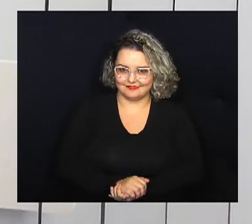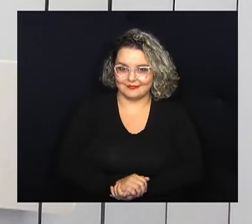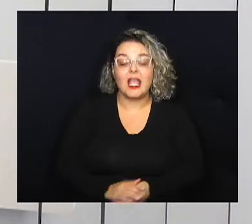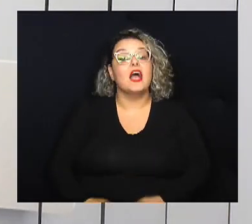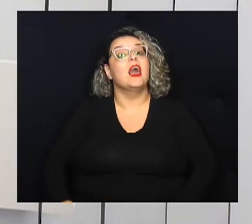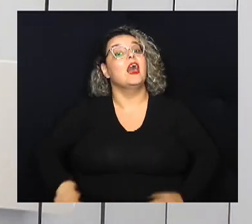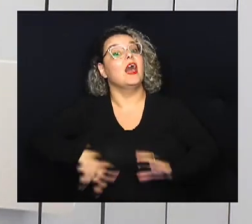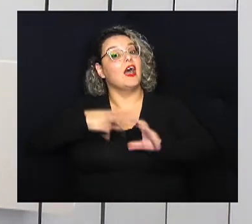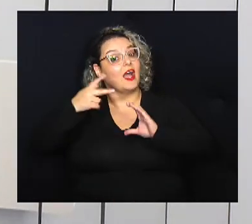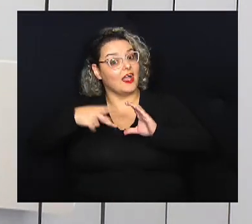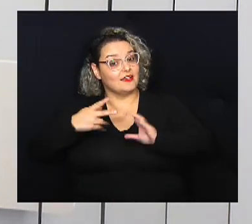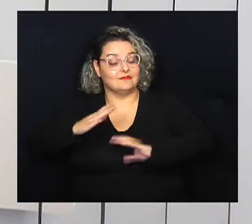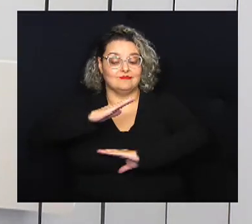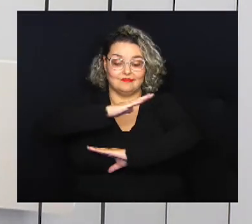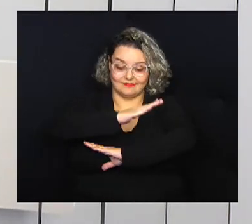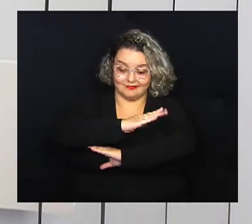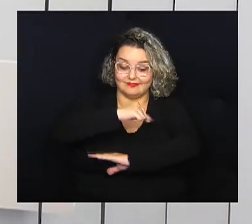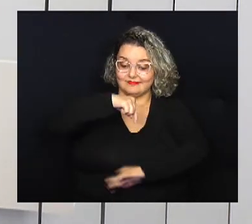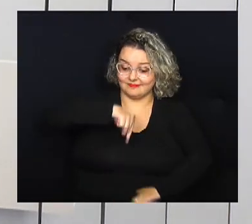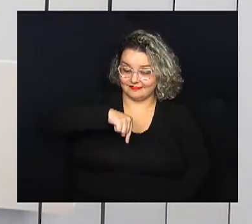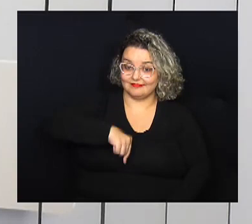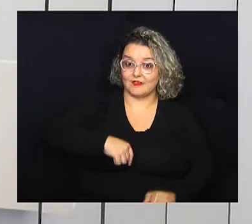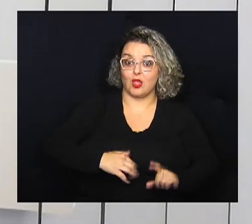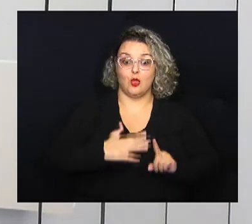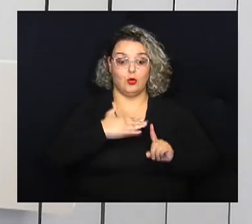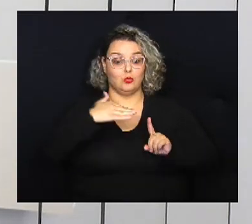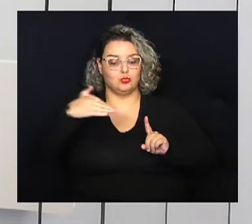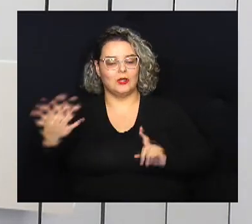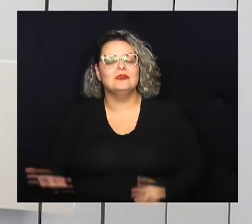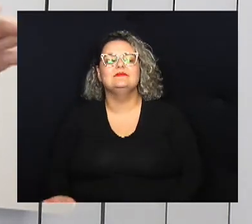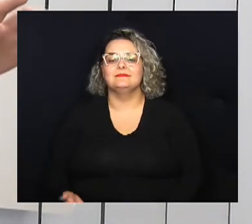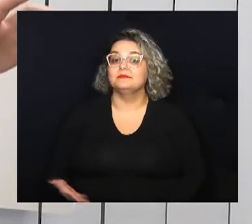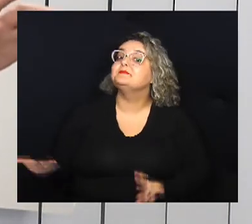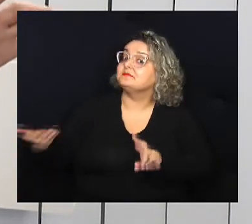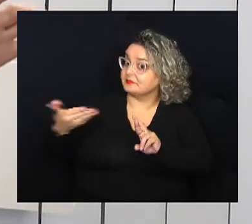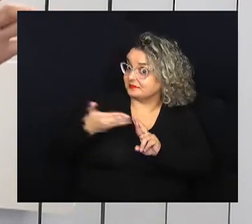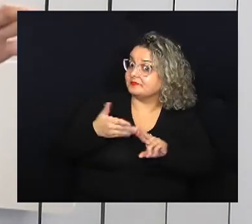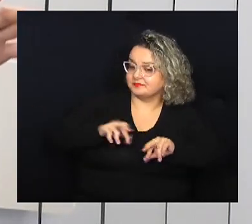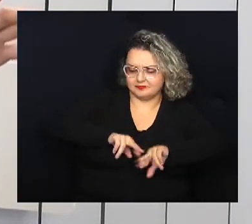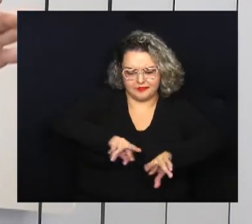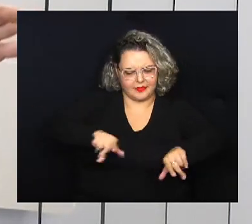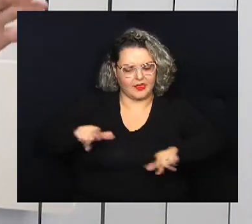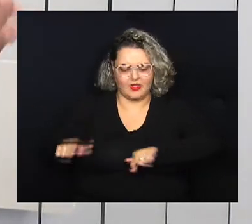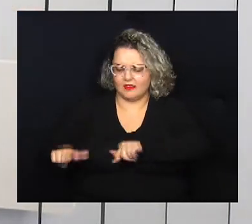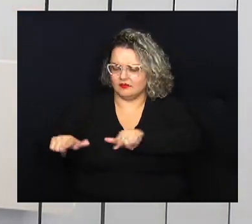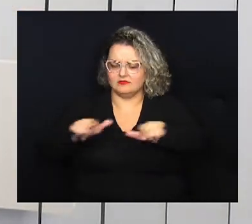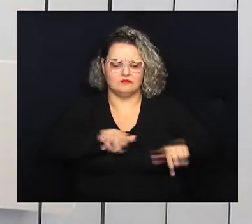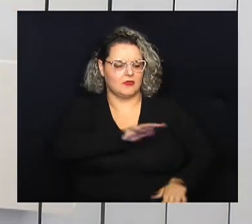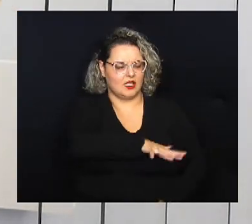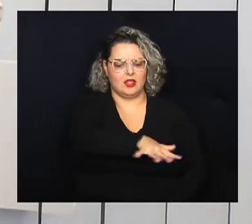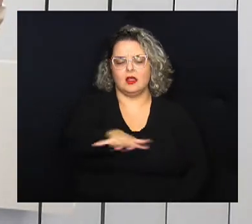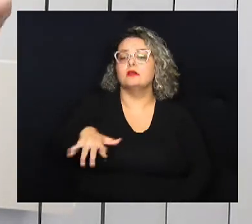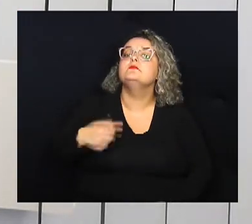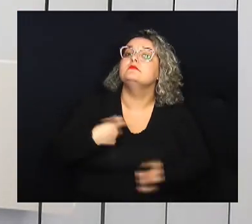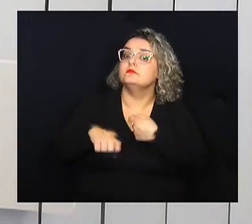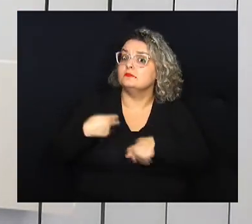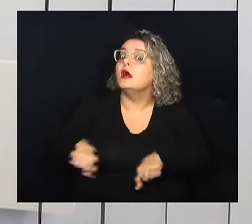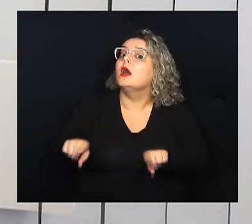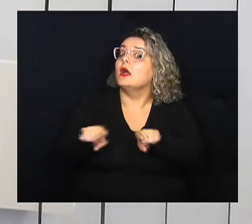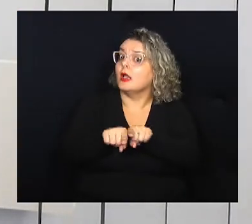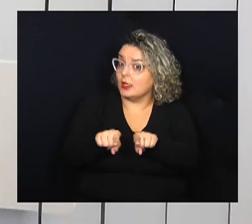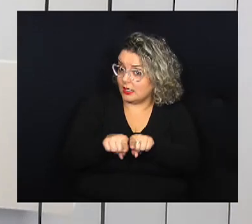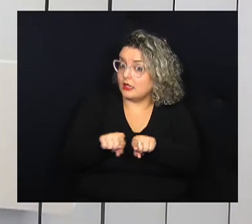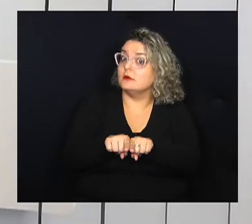Leis Campineira tem se destacado como referência em muitas áreas administrativas e,